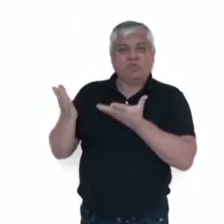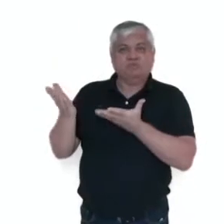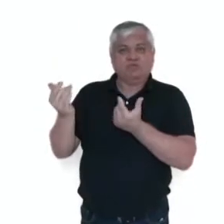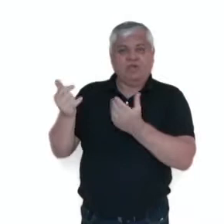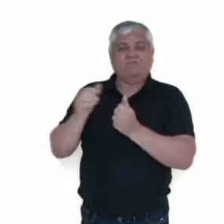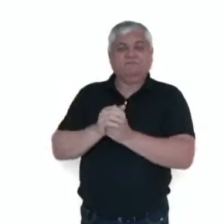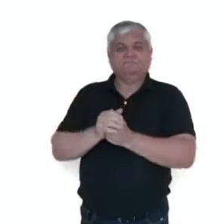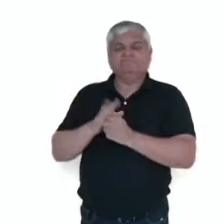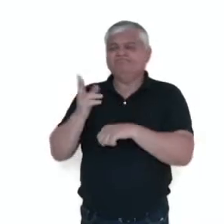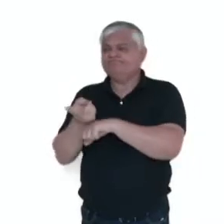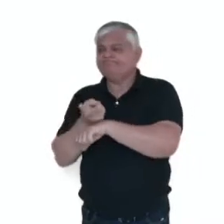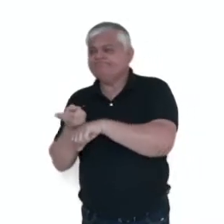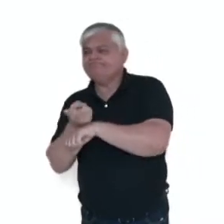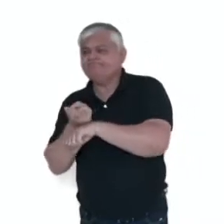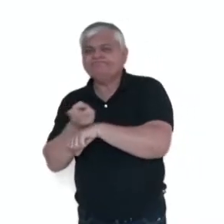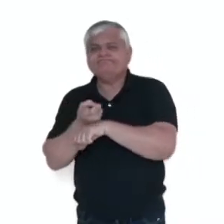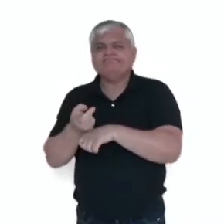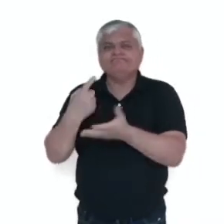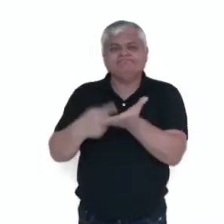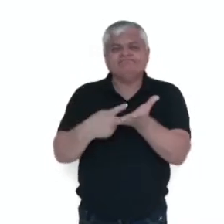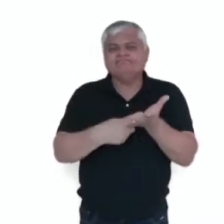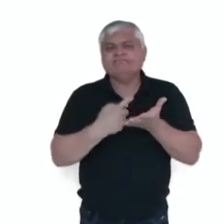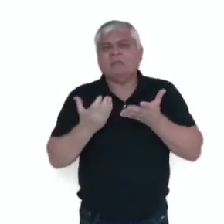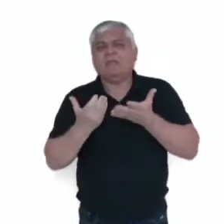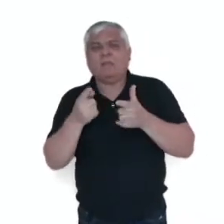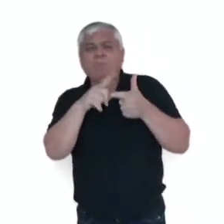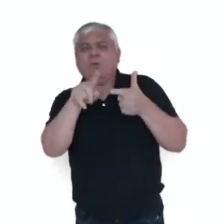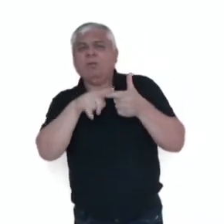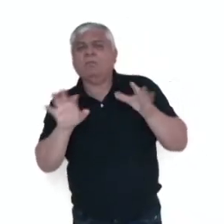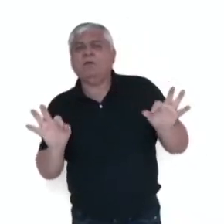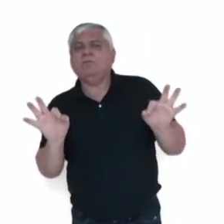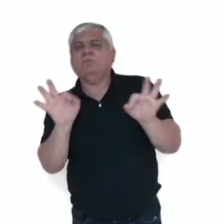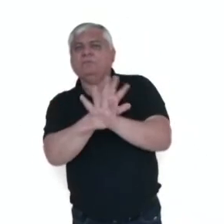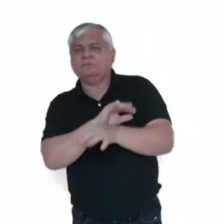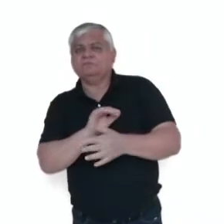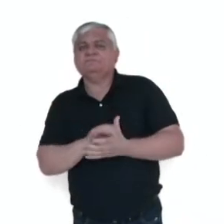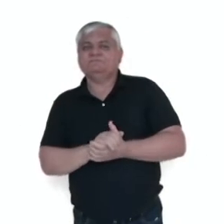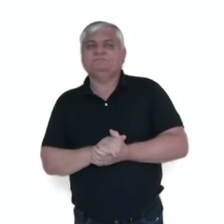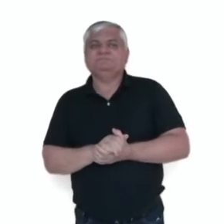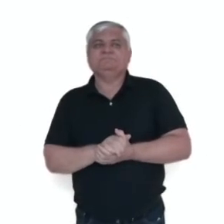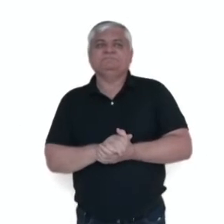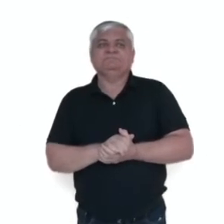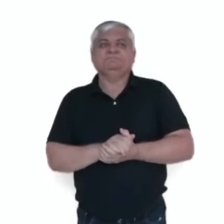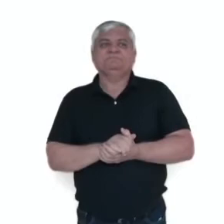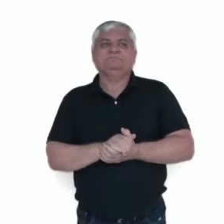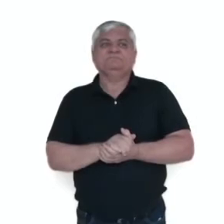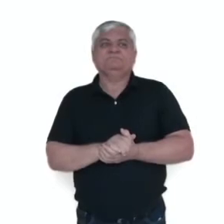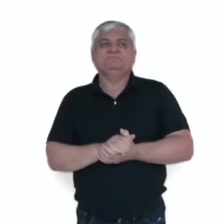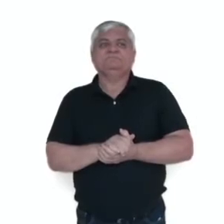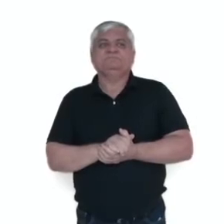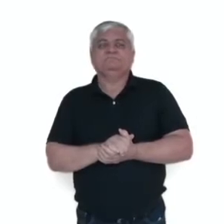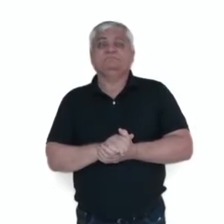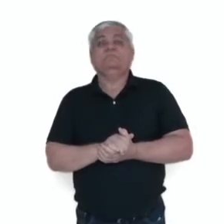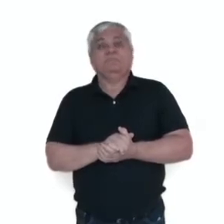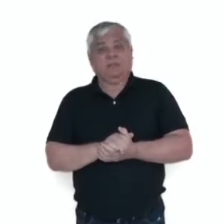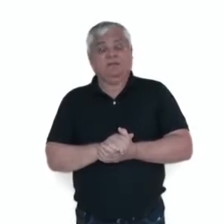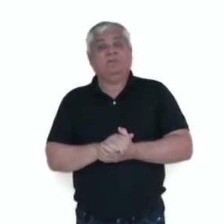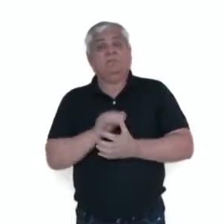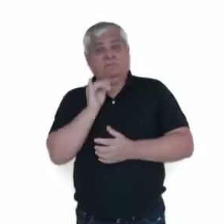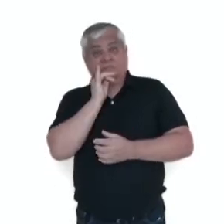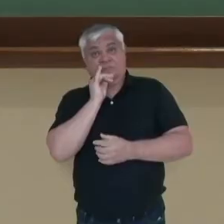estão buscando uma solução para o problema apresentado. Com isso, nós vemos